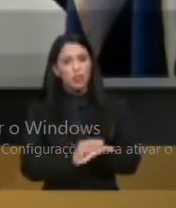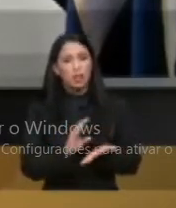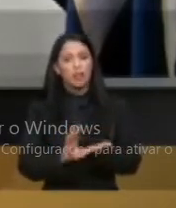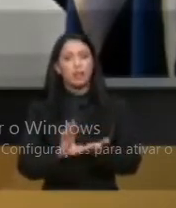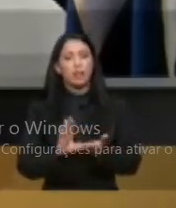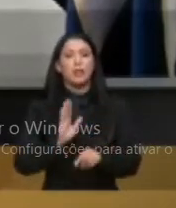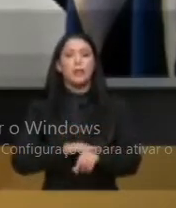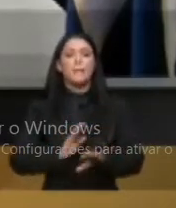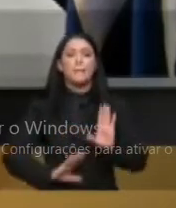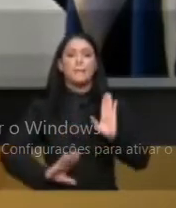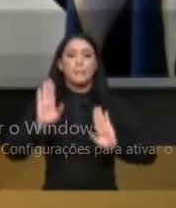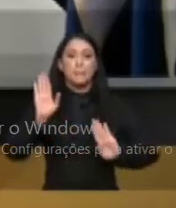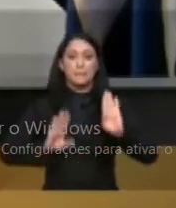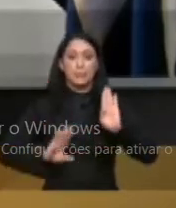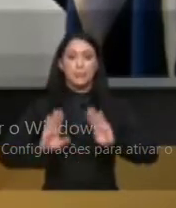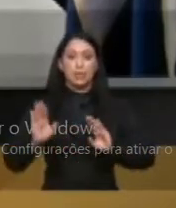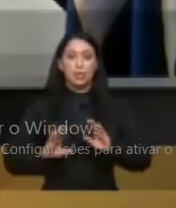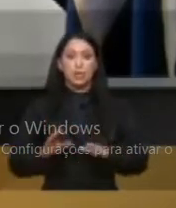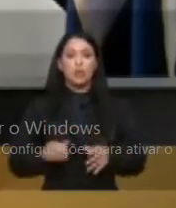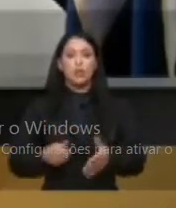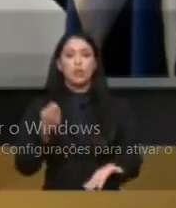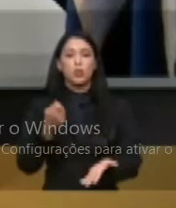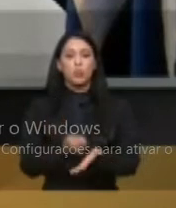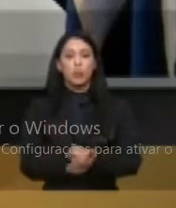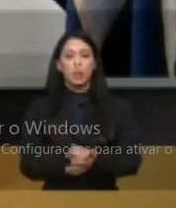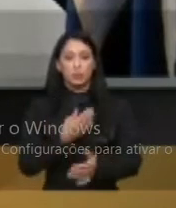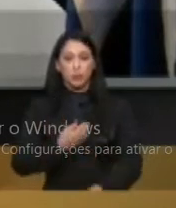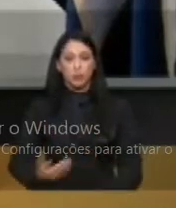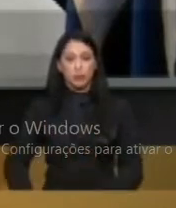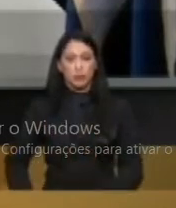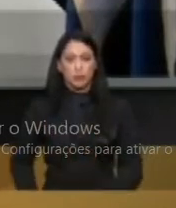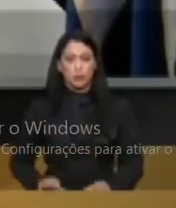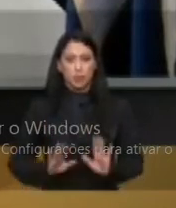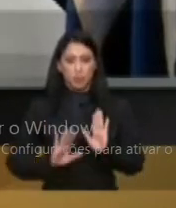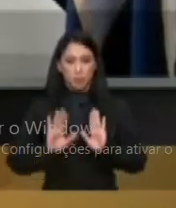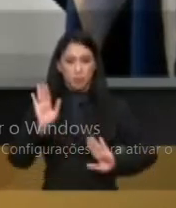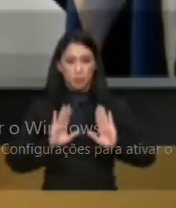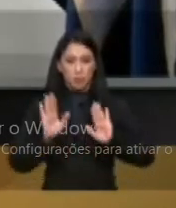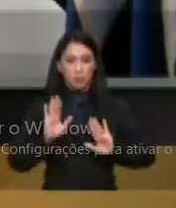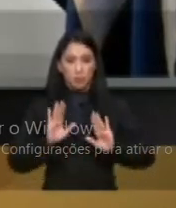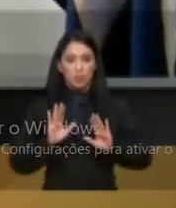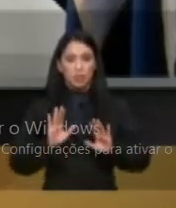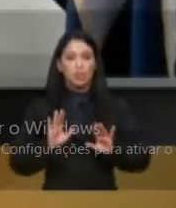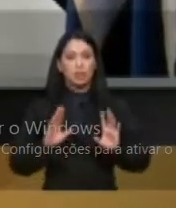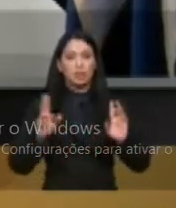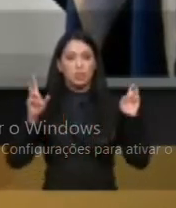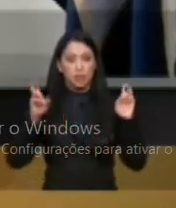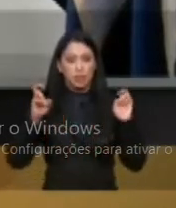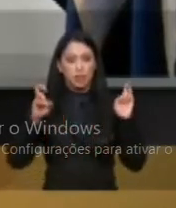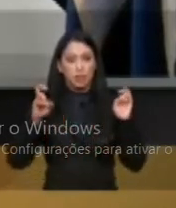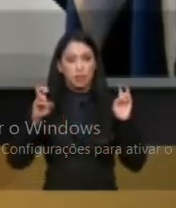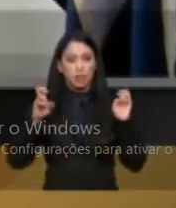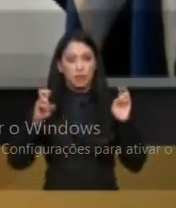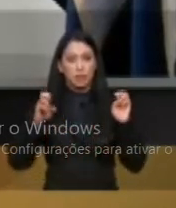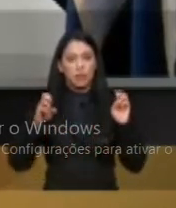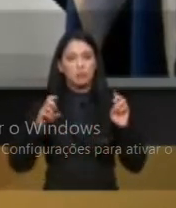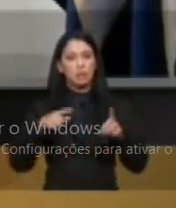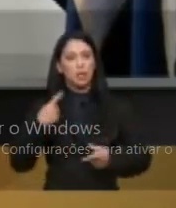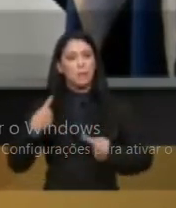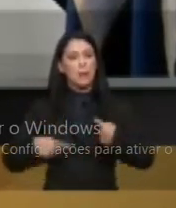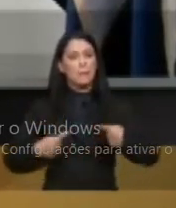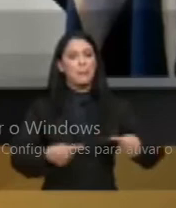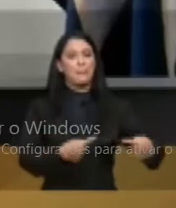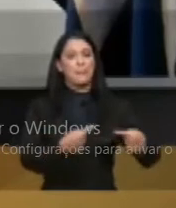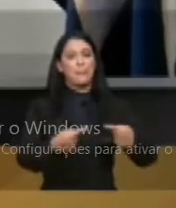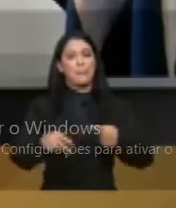de financiamento de campanhas eleitorais. O financiamento público de campanhas eleitorais é um tema relevante sobre o qual